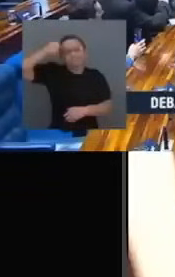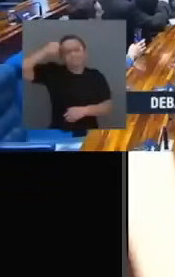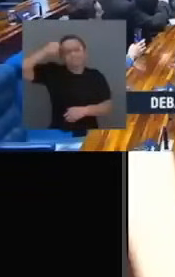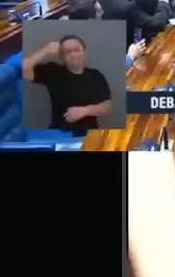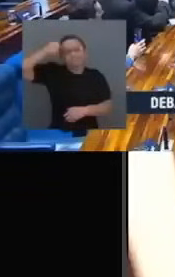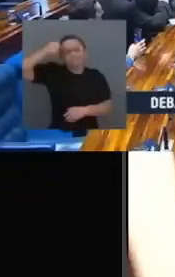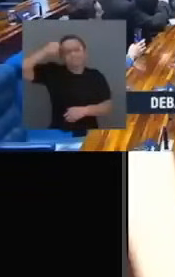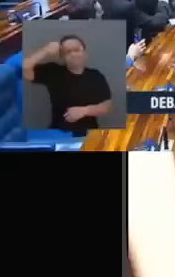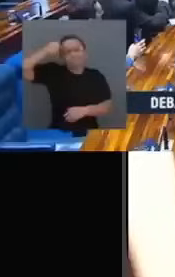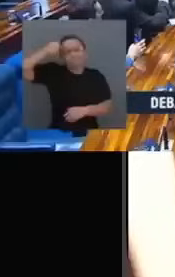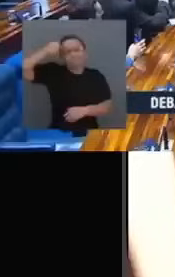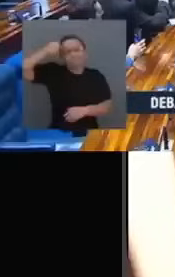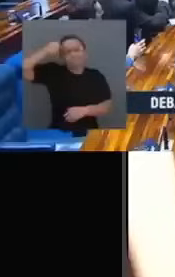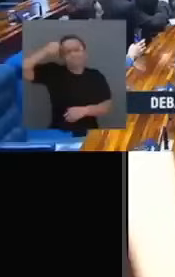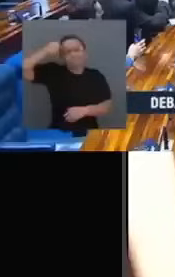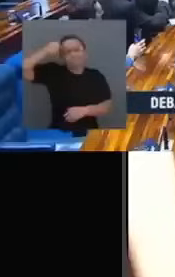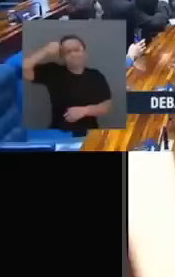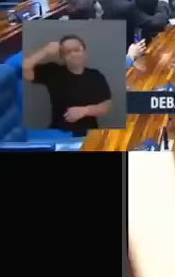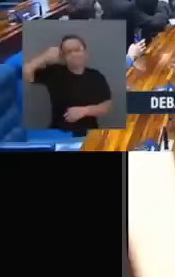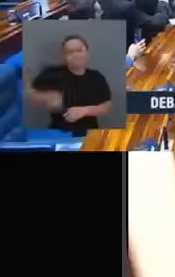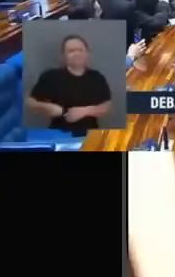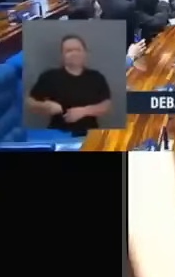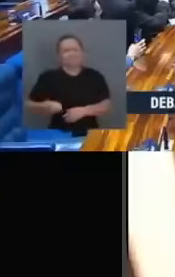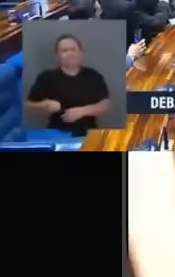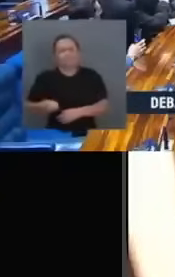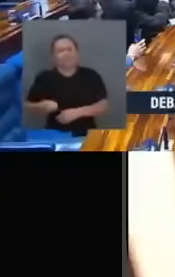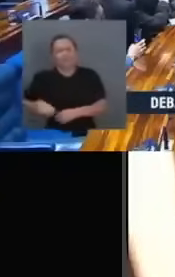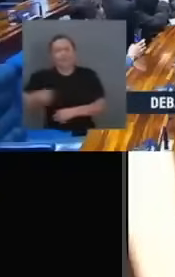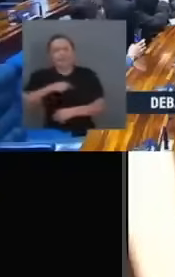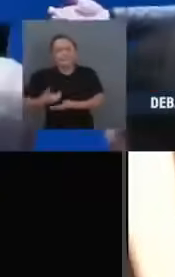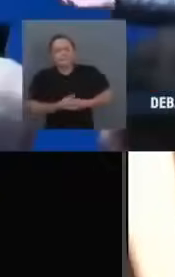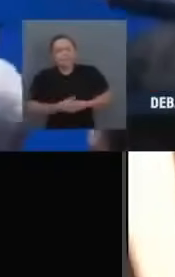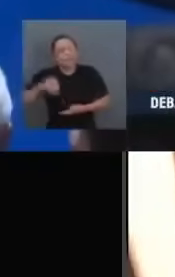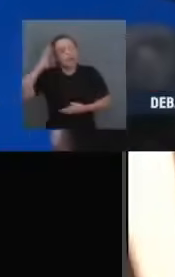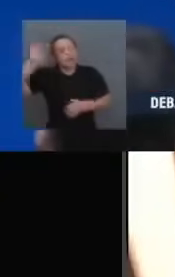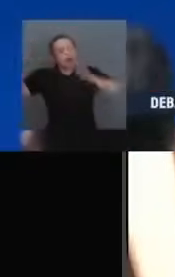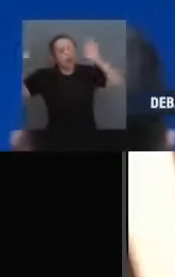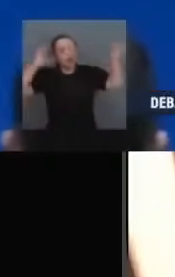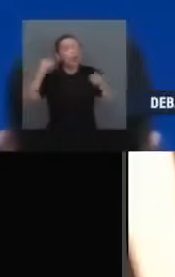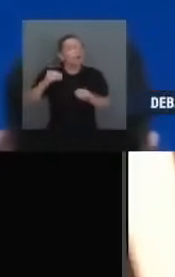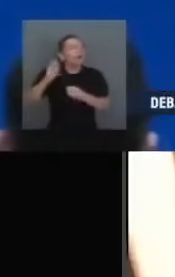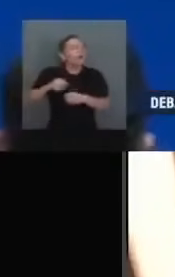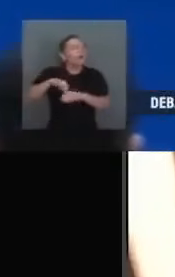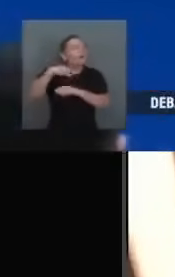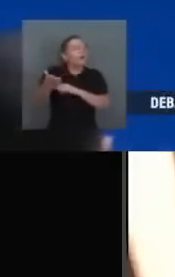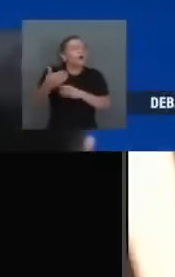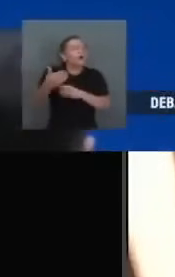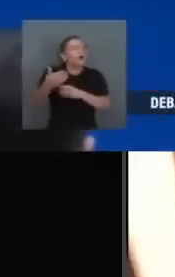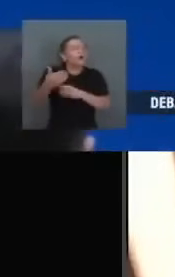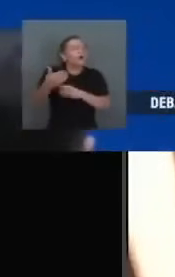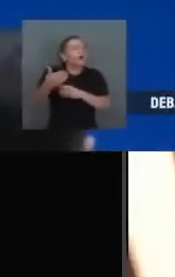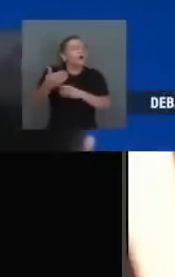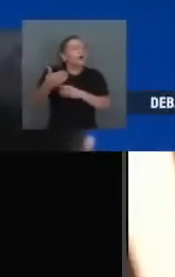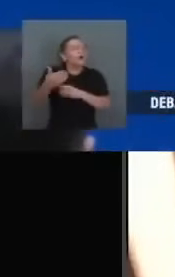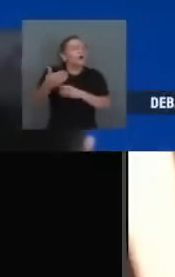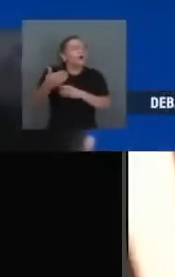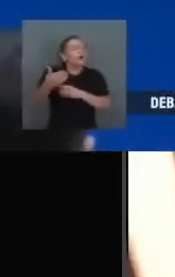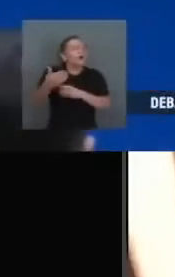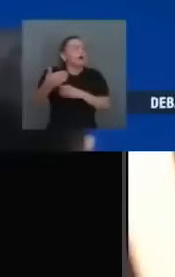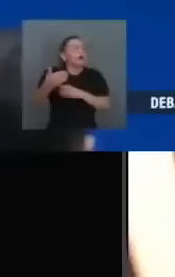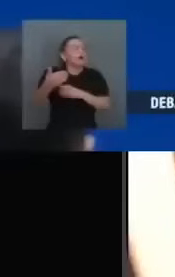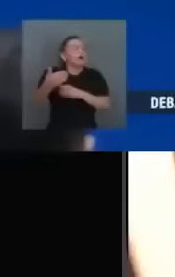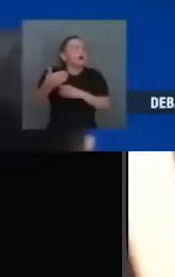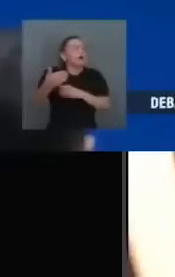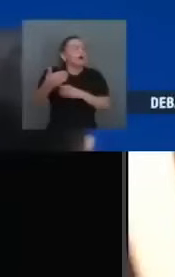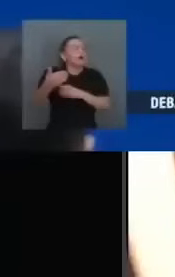Nossa, gente, olha, é o texto mais covarde que eu já vi na minha vida, gente. Ele sonhava imaginando o mundo lá fora cheio de cores... Ah, o feto